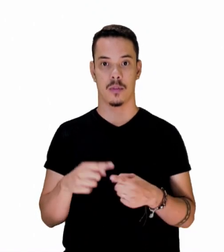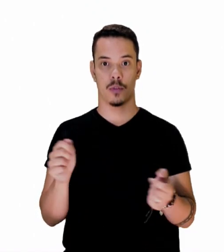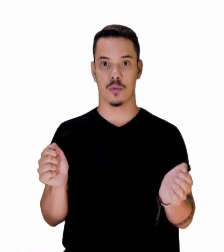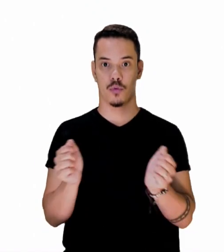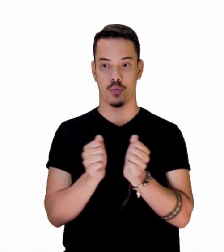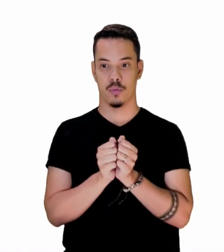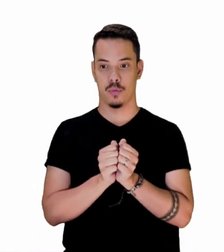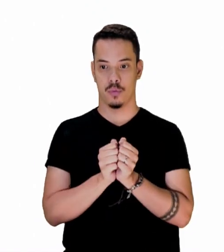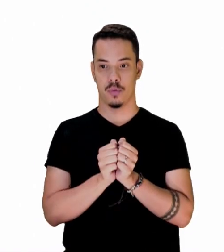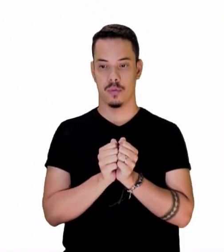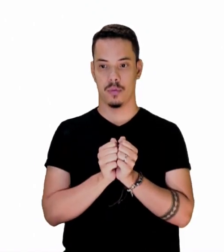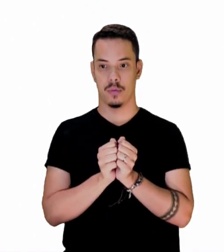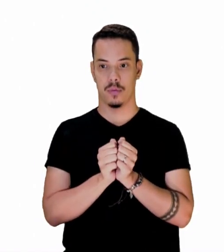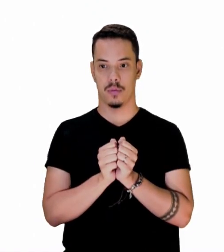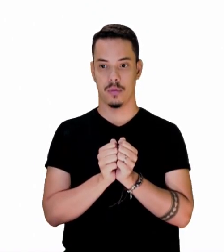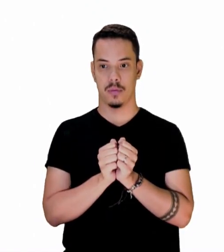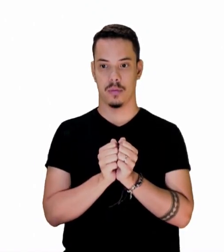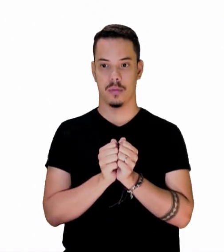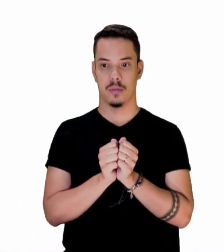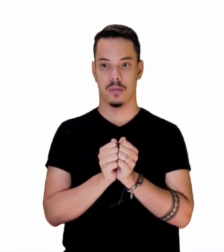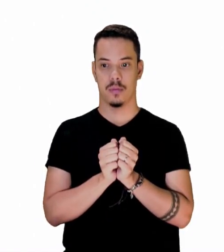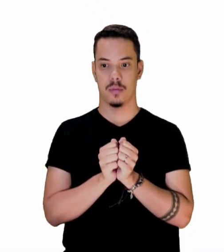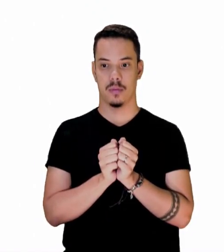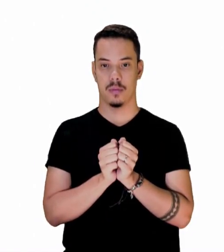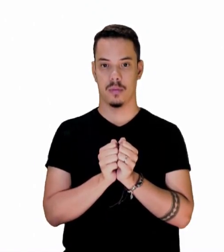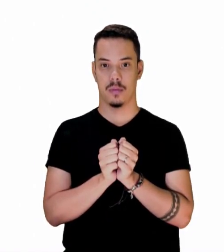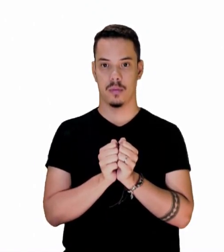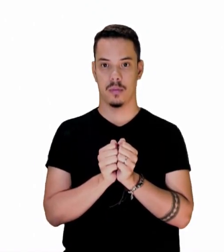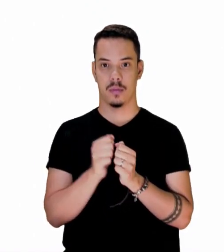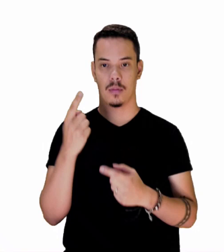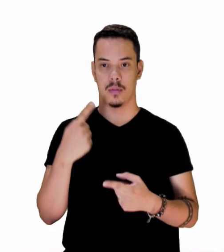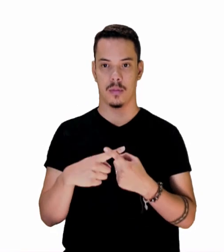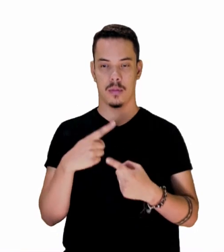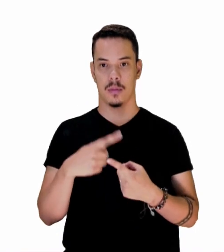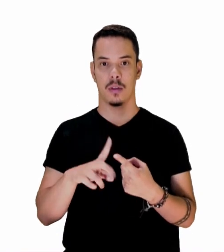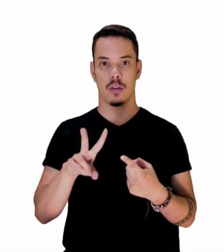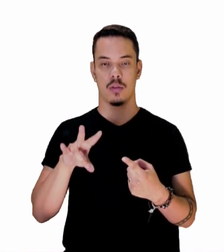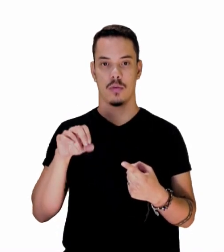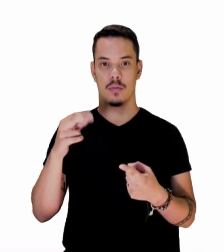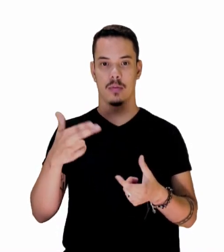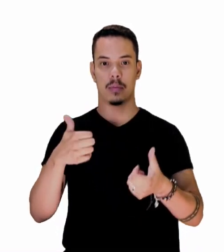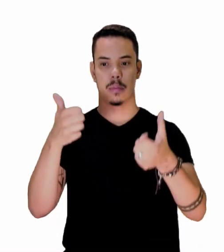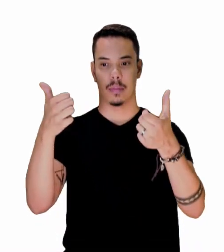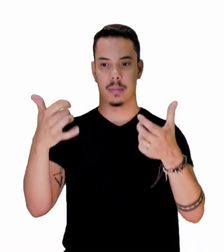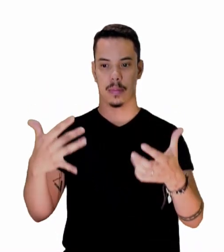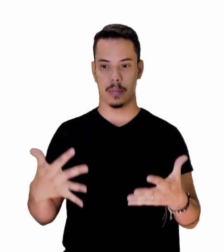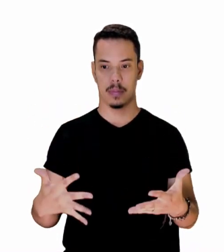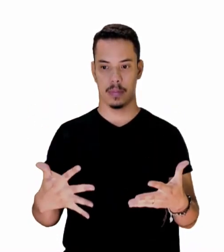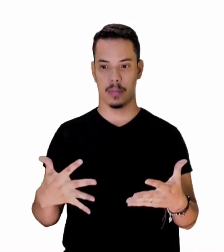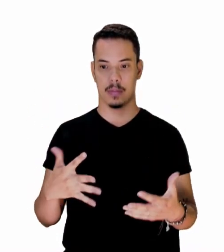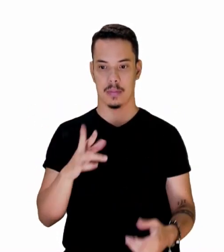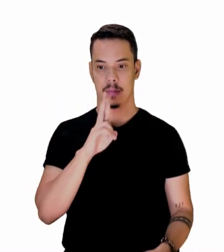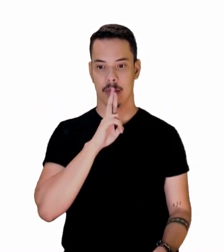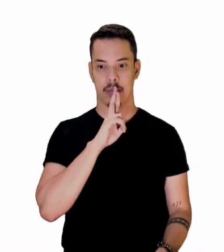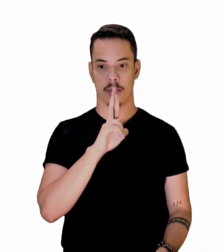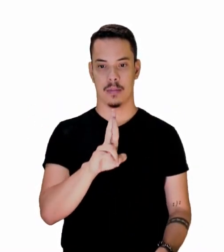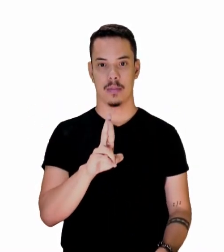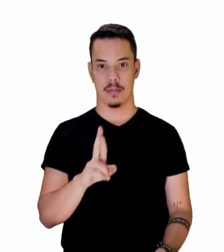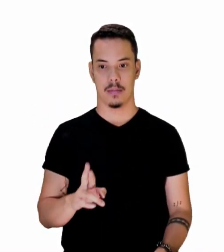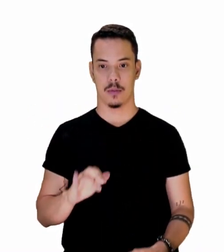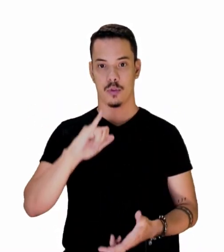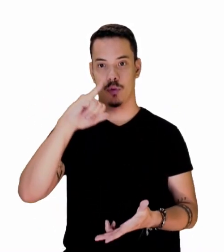junto, né? Sem acento, quando for explicar algo, resposta, responder